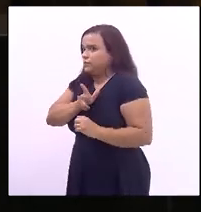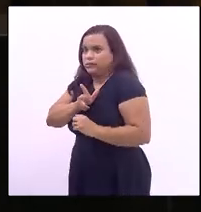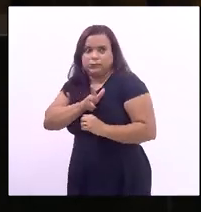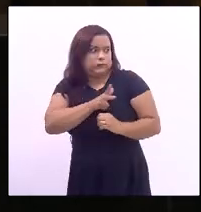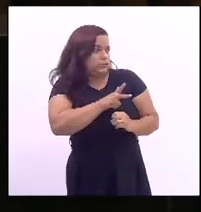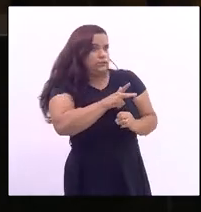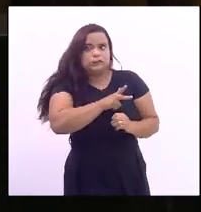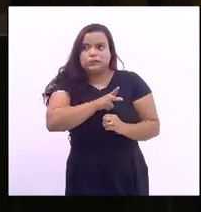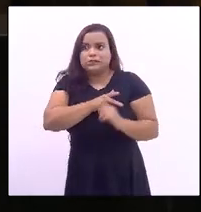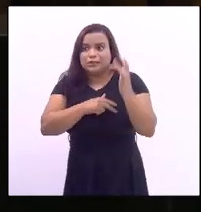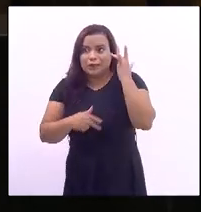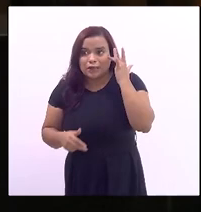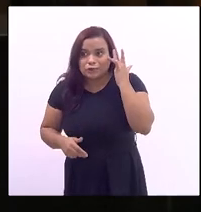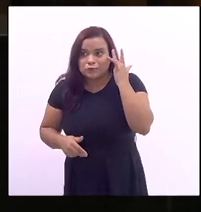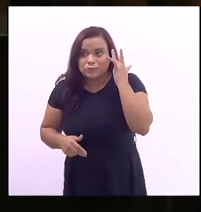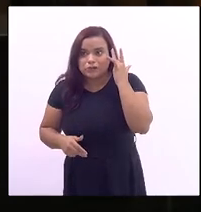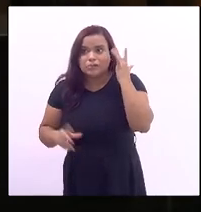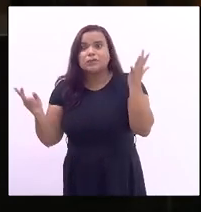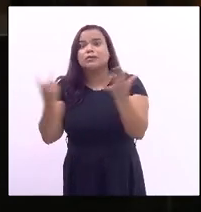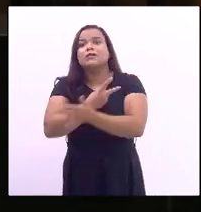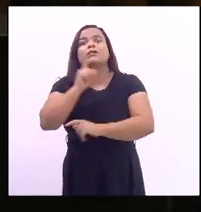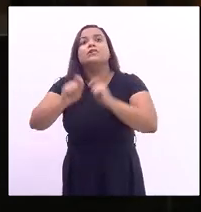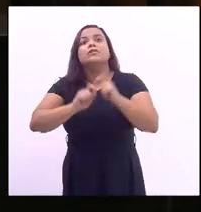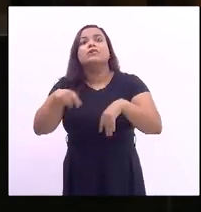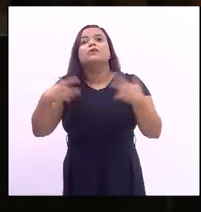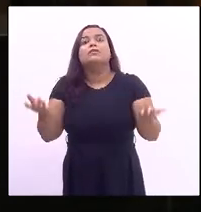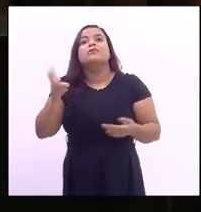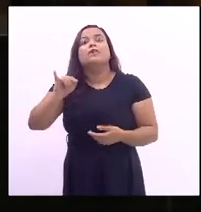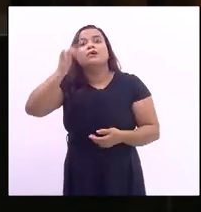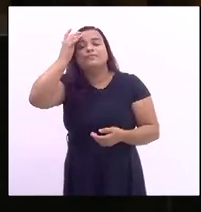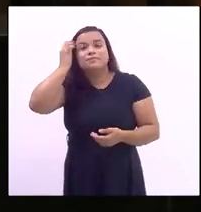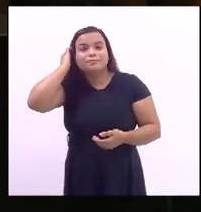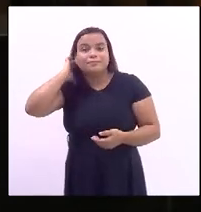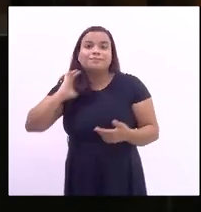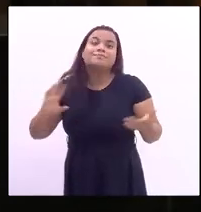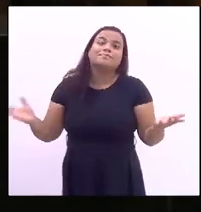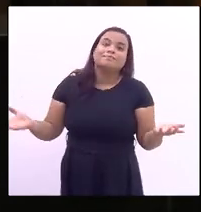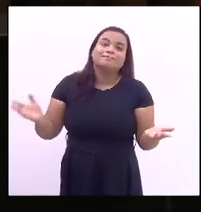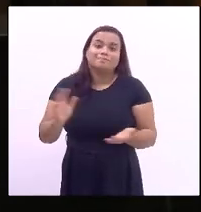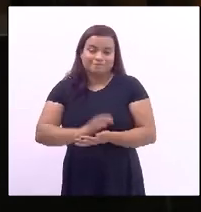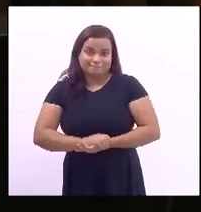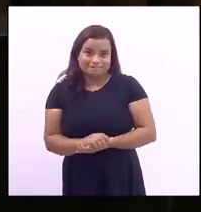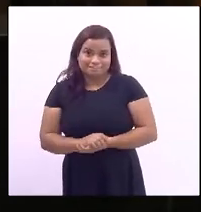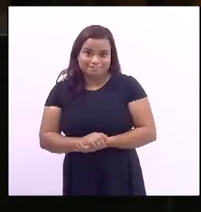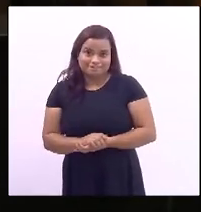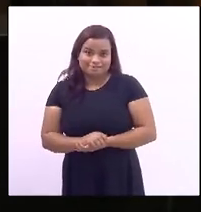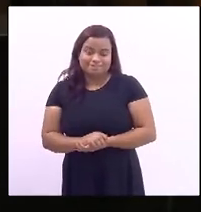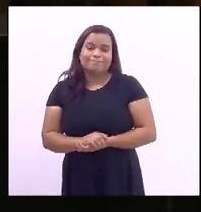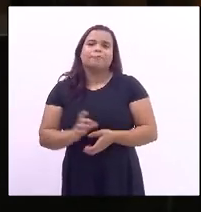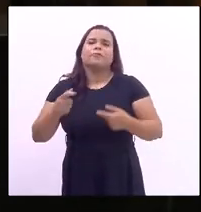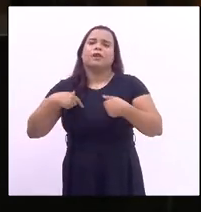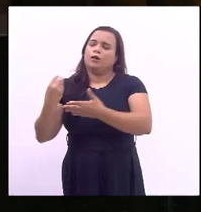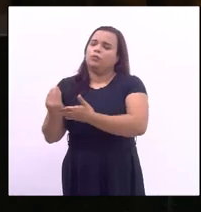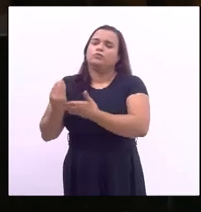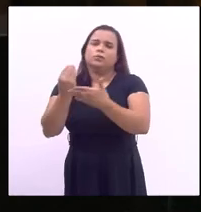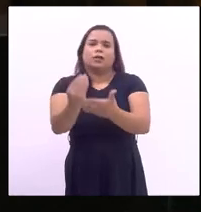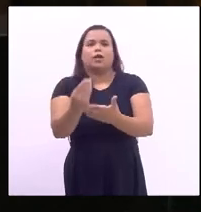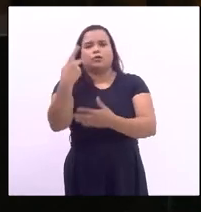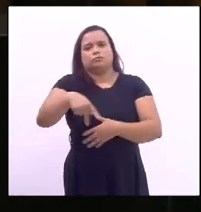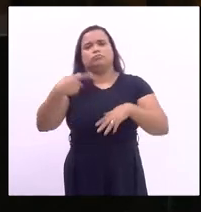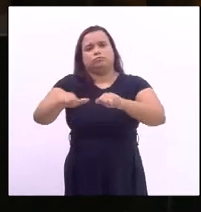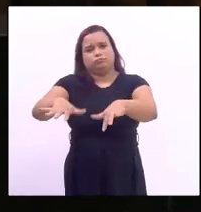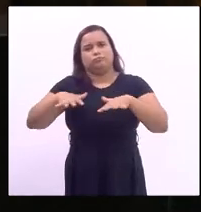que que você acha que vai acontecer Deputado Eurico Júnior bom e é isso que eu trago aqui no